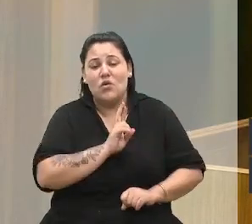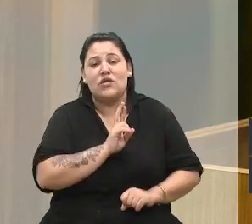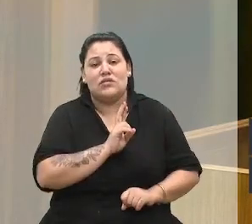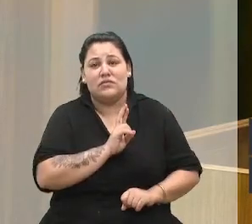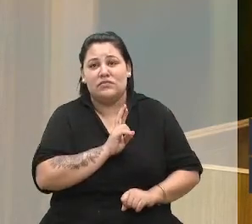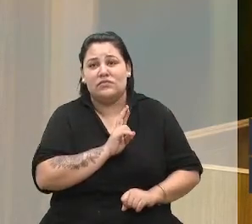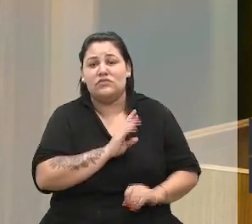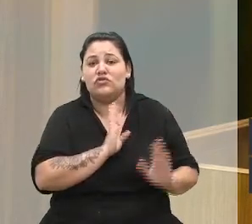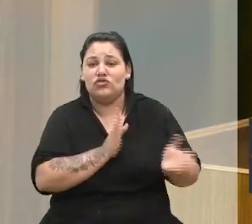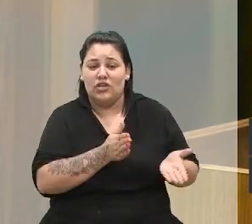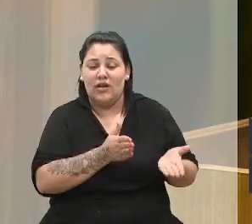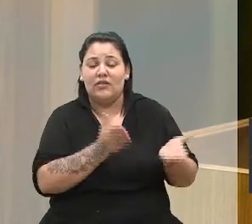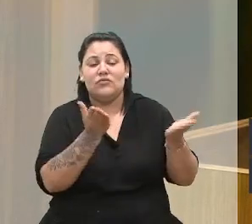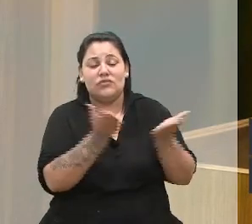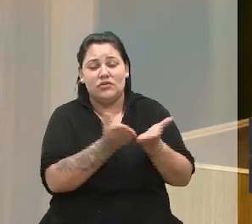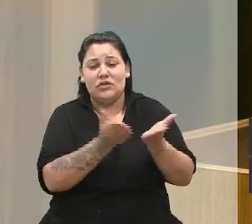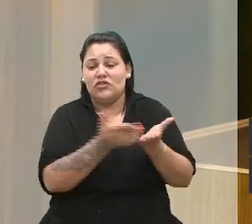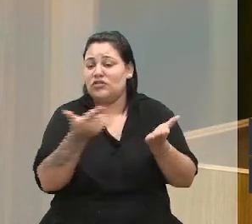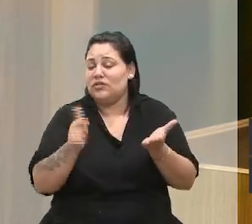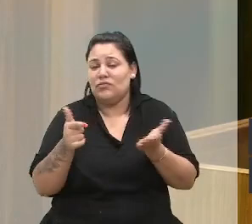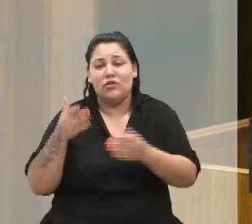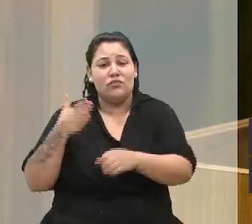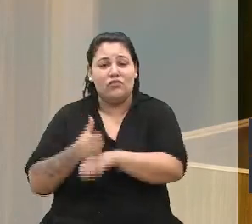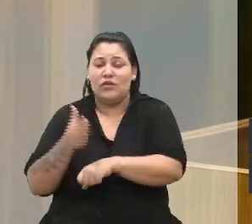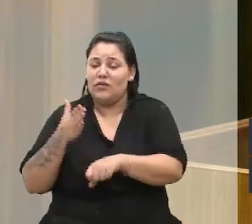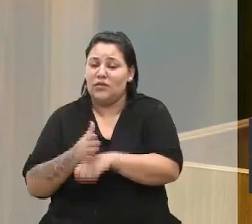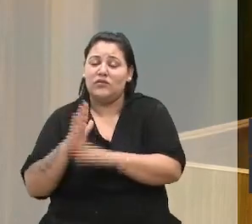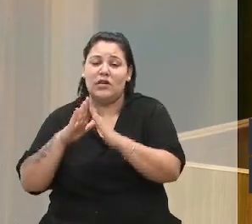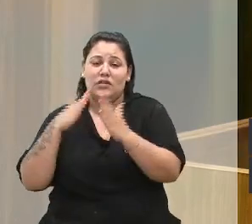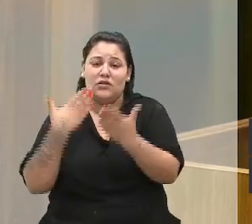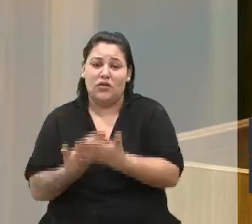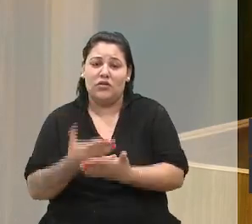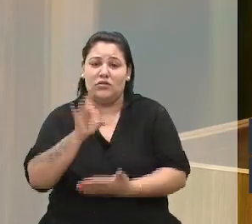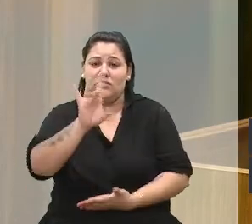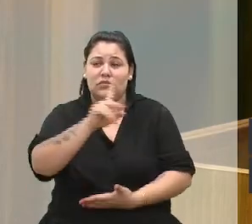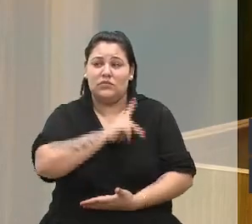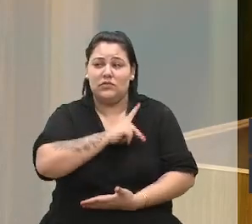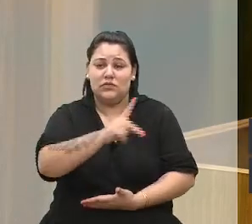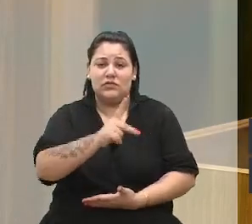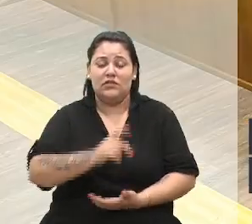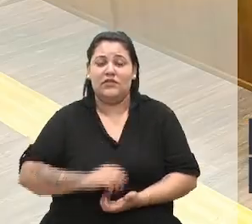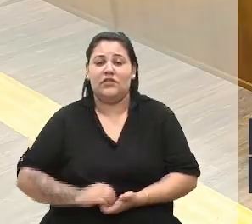esses estudantes estão sem frequentar a escola. Era isso, presidente Bressan. Muito obrigado.